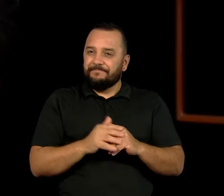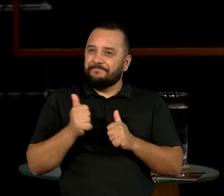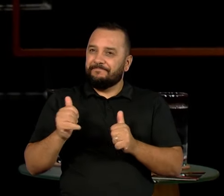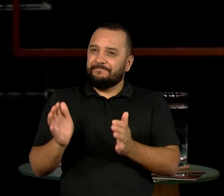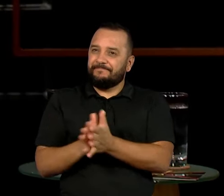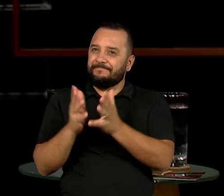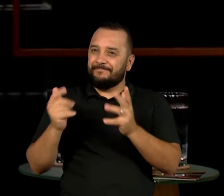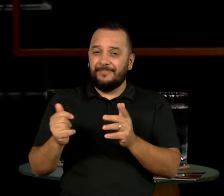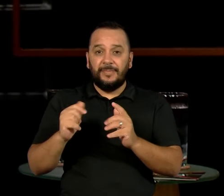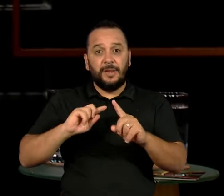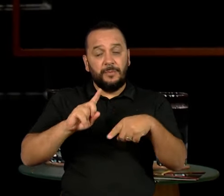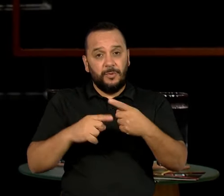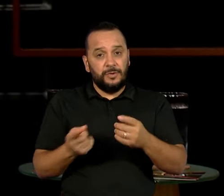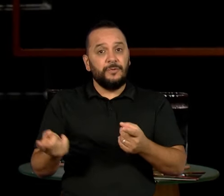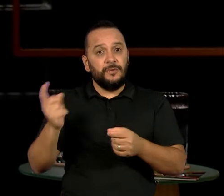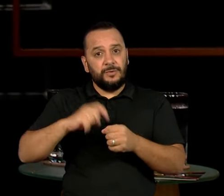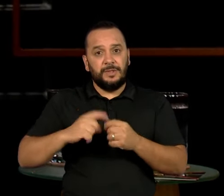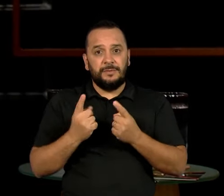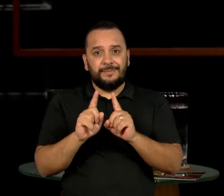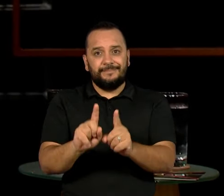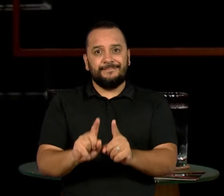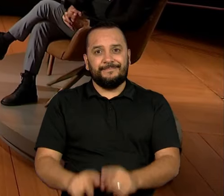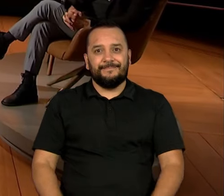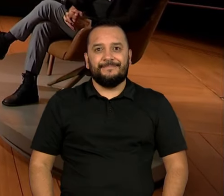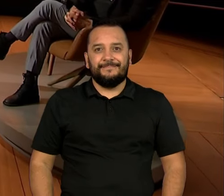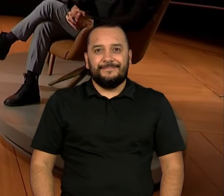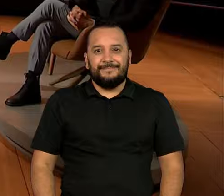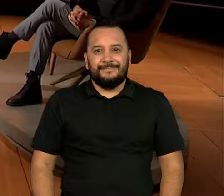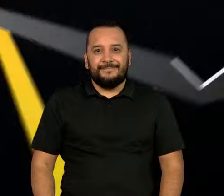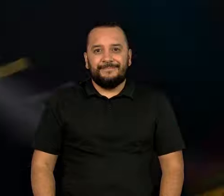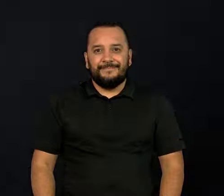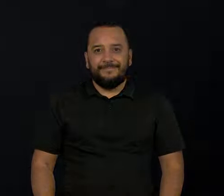Beleza. Voltamos já com o Thiago Santiago.